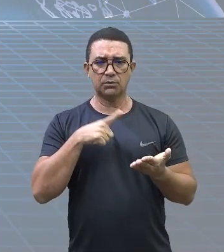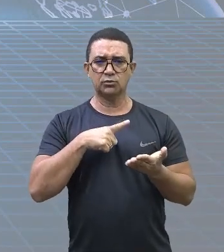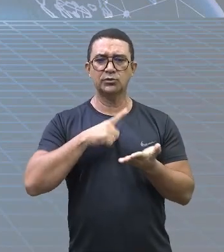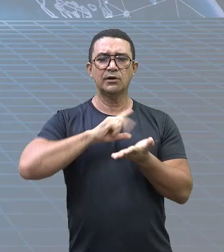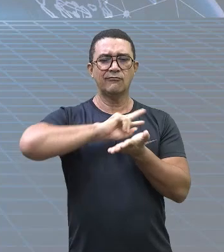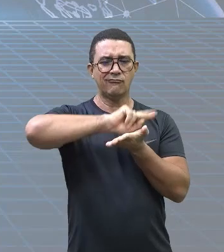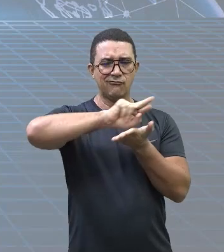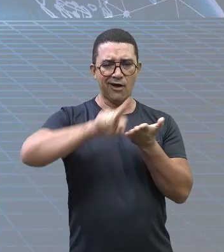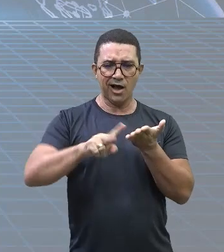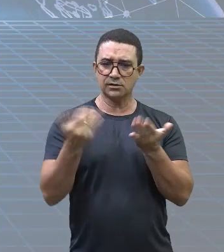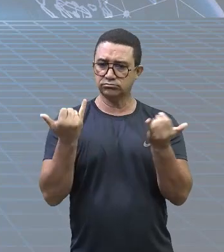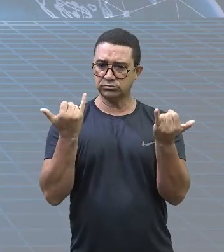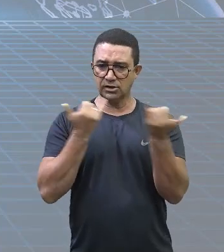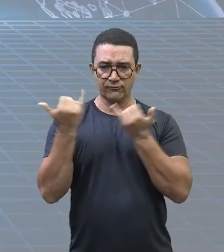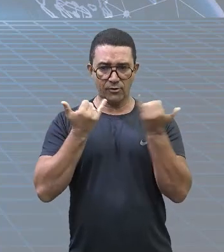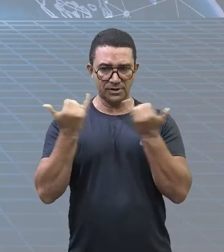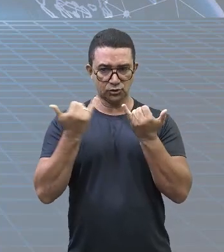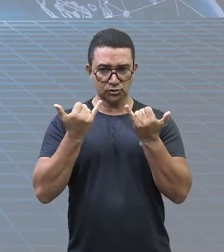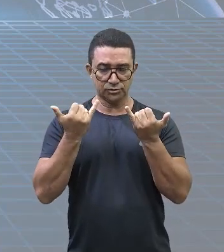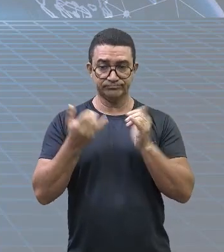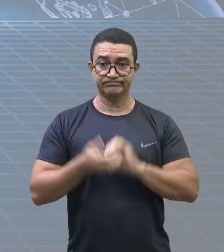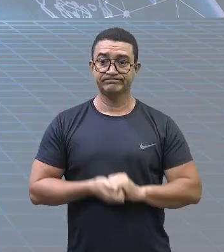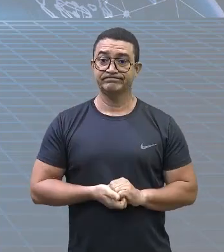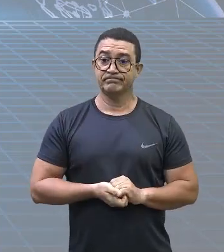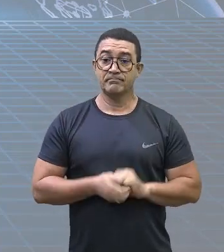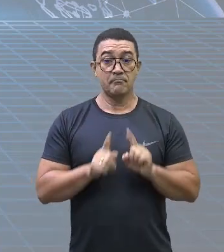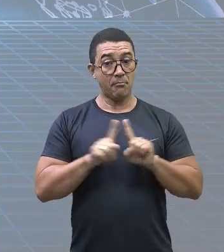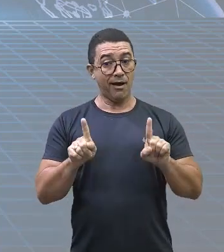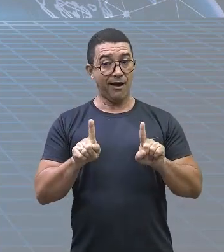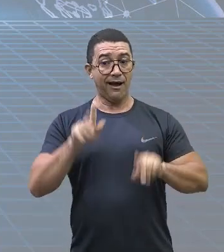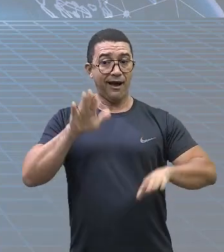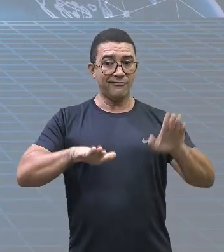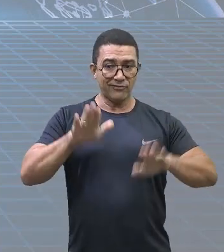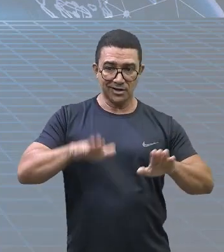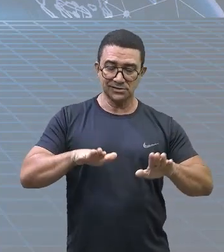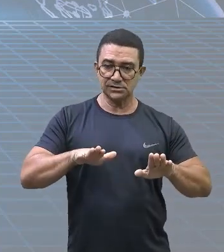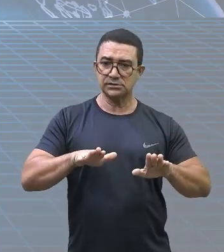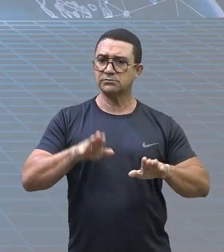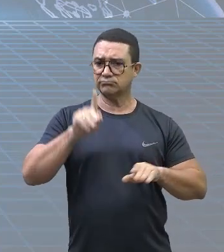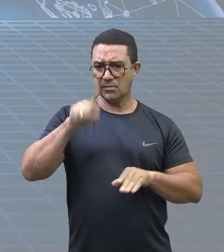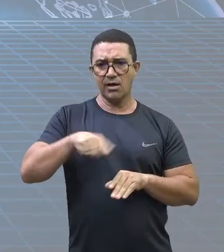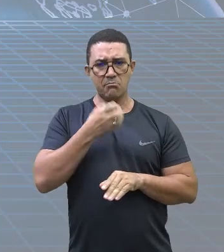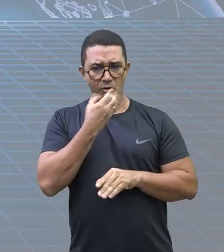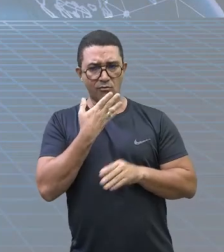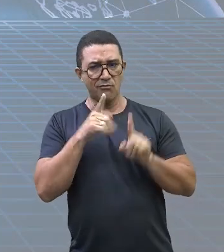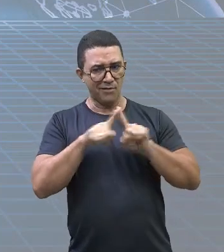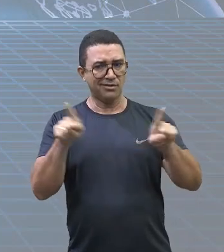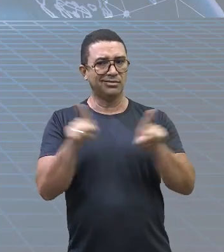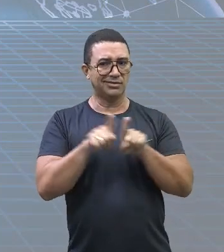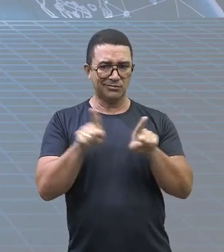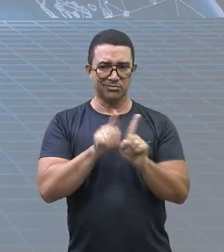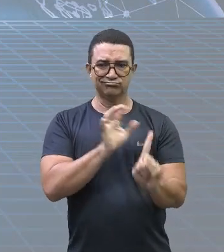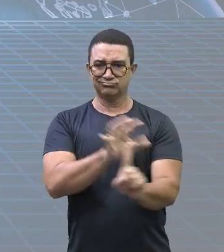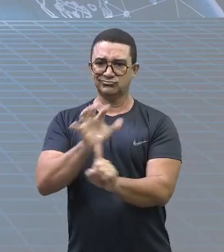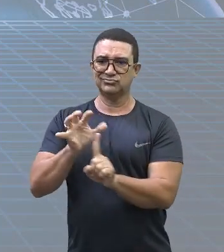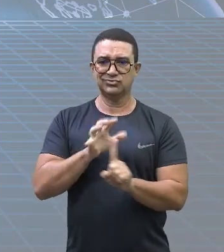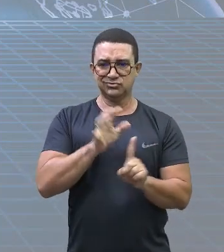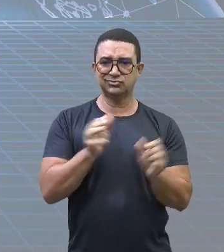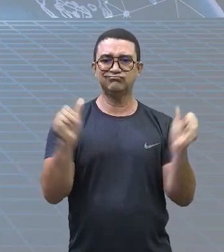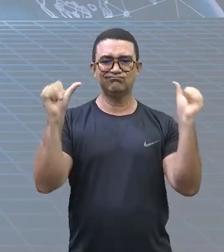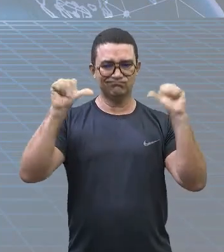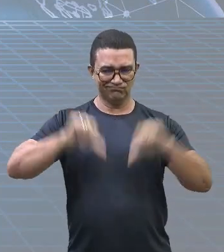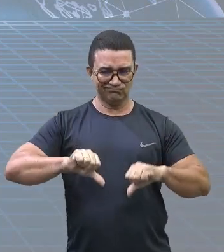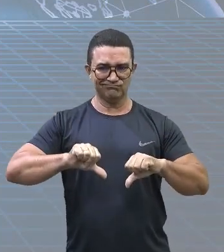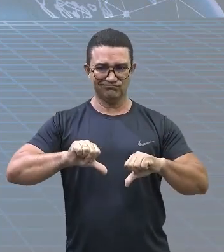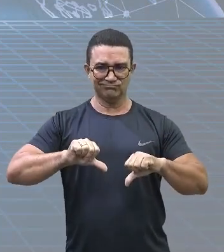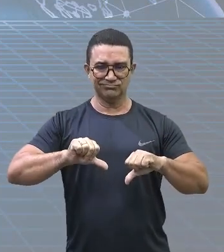essas informações. E essas informações, muitas vezes, positivas, mas também podem nos influenciar de maneiras